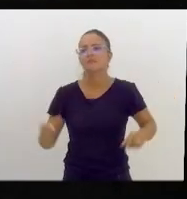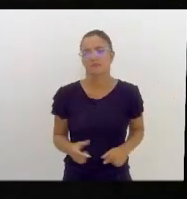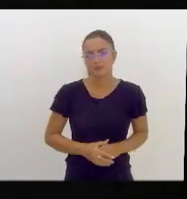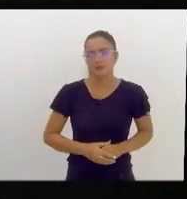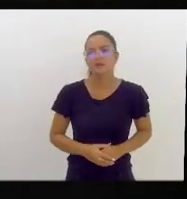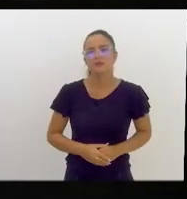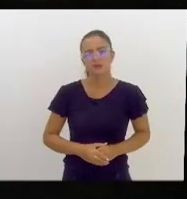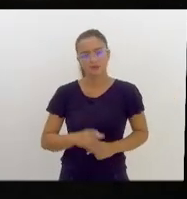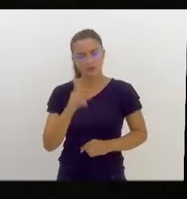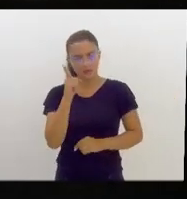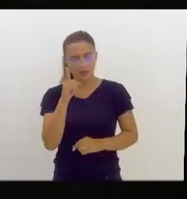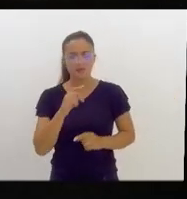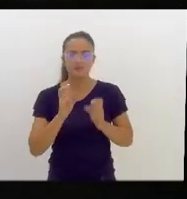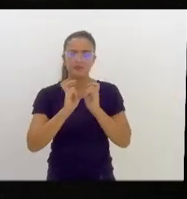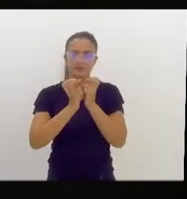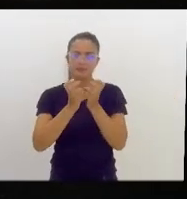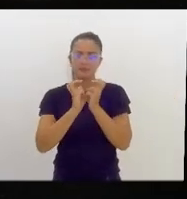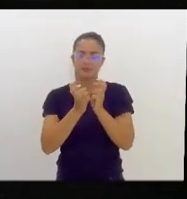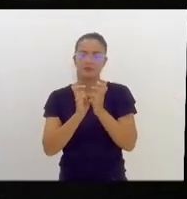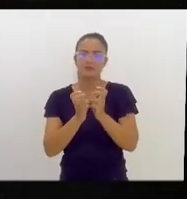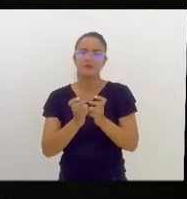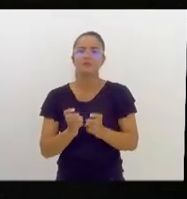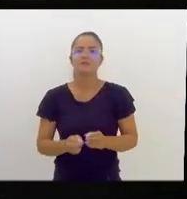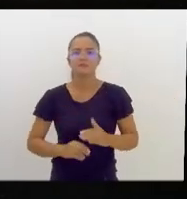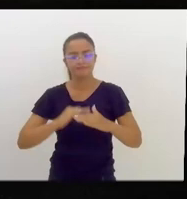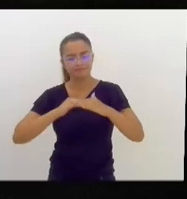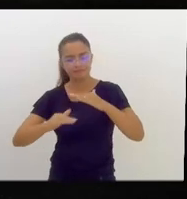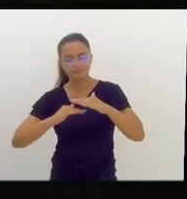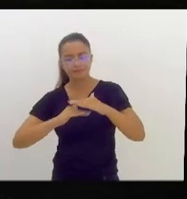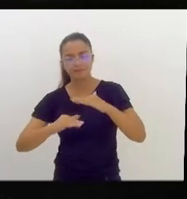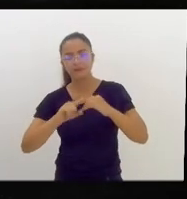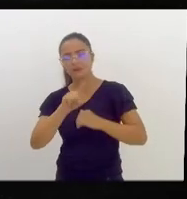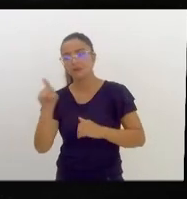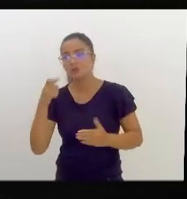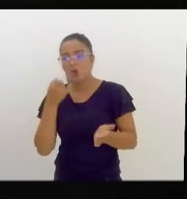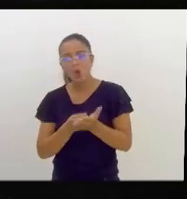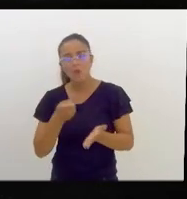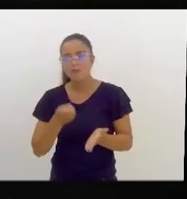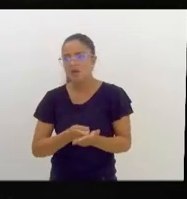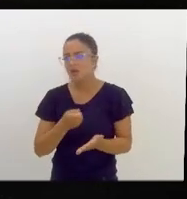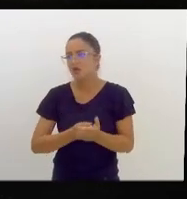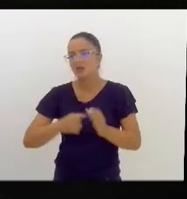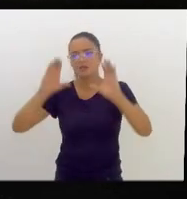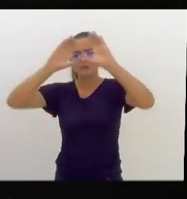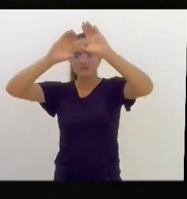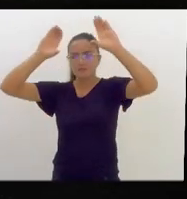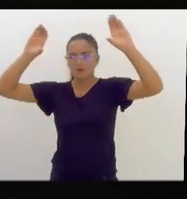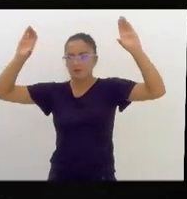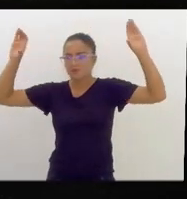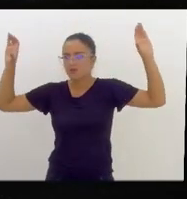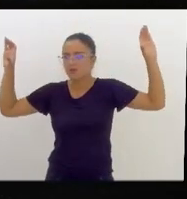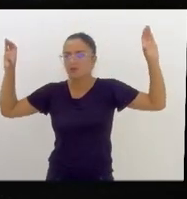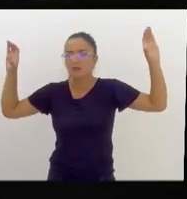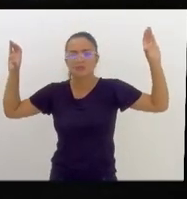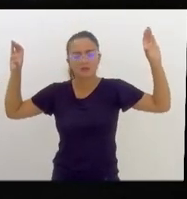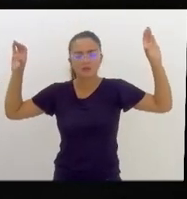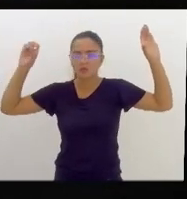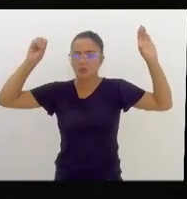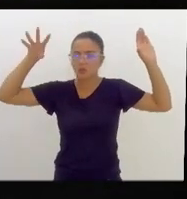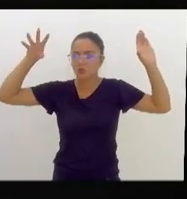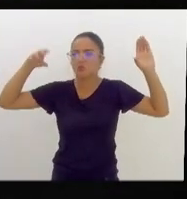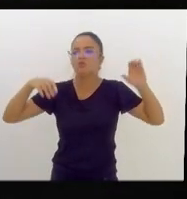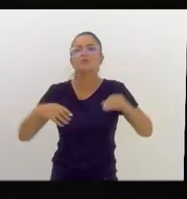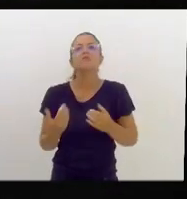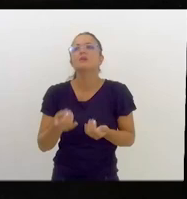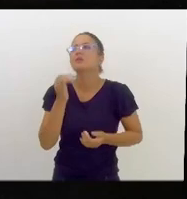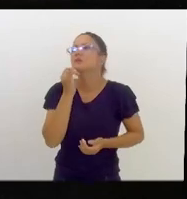pelo serviço de trens ou metrô, ficam obrigadas a instalar esses painéis informando os